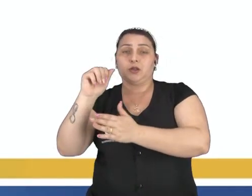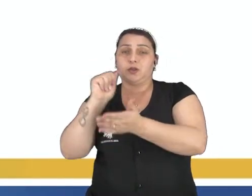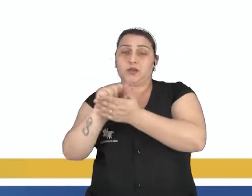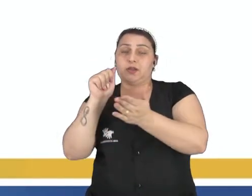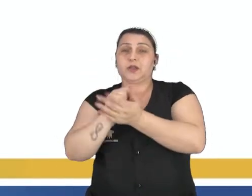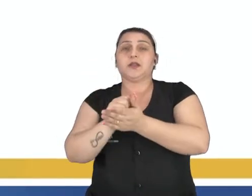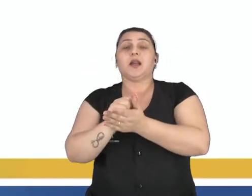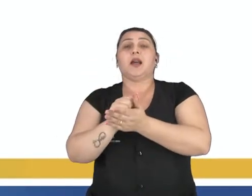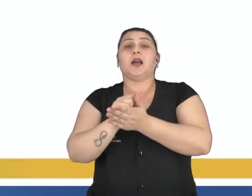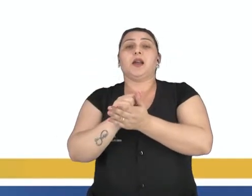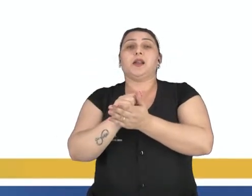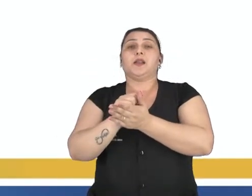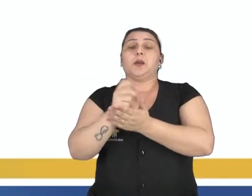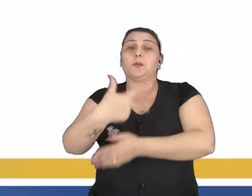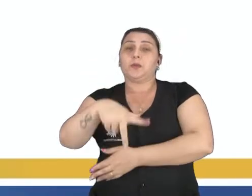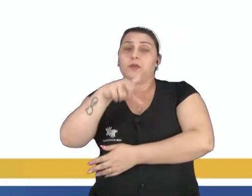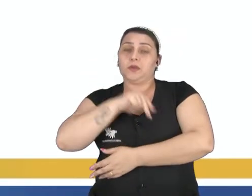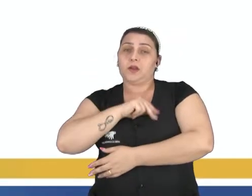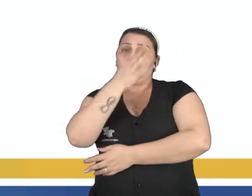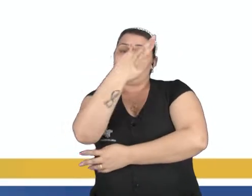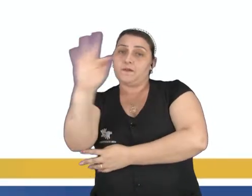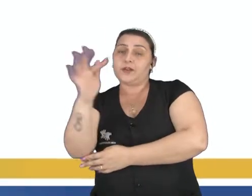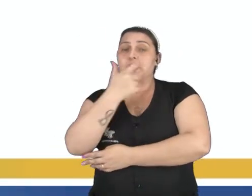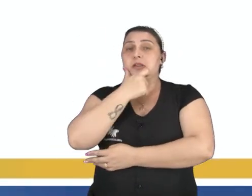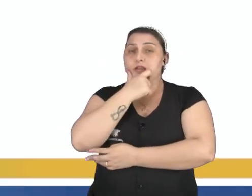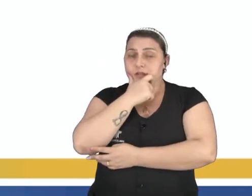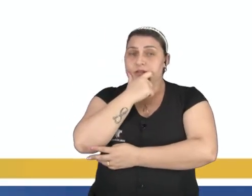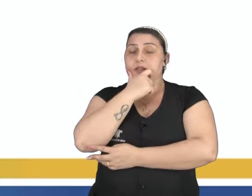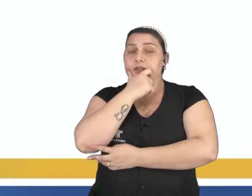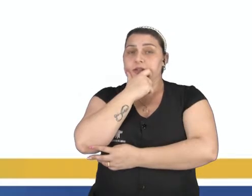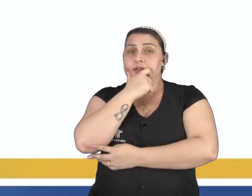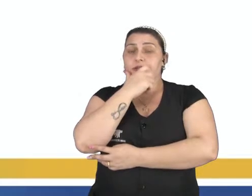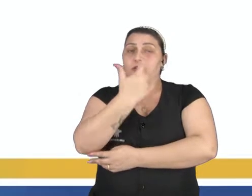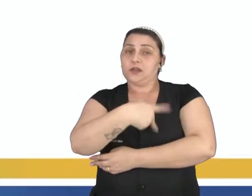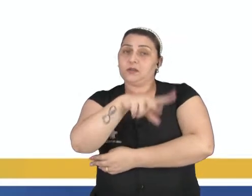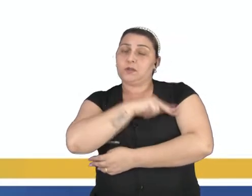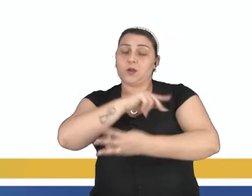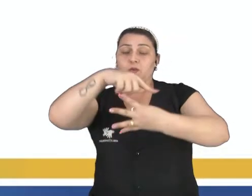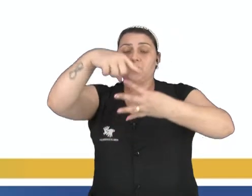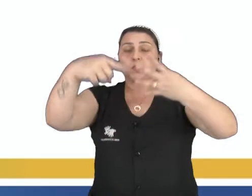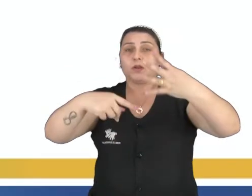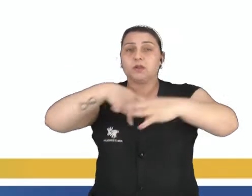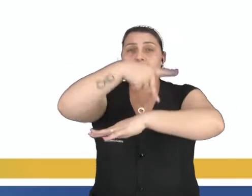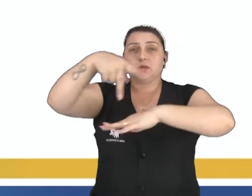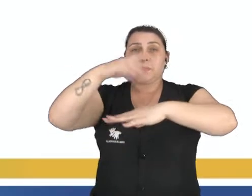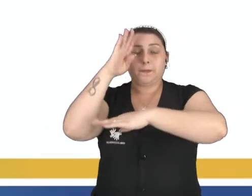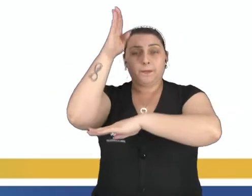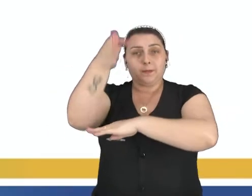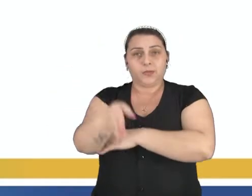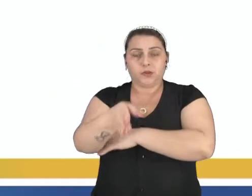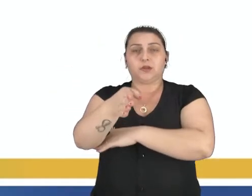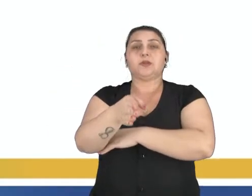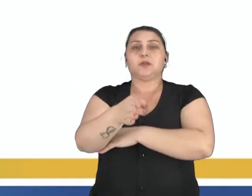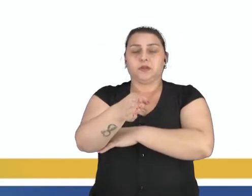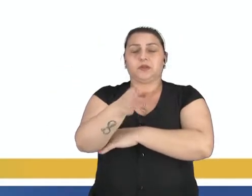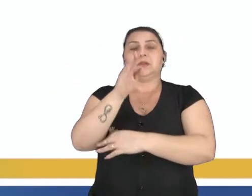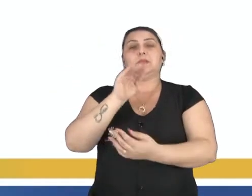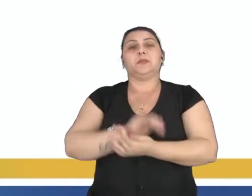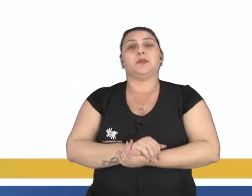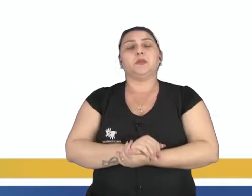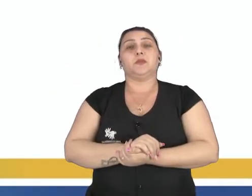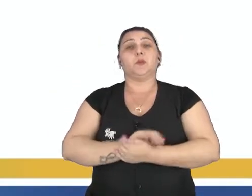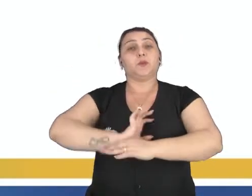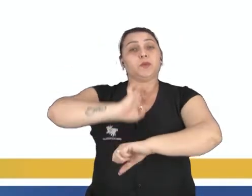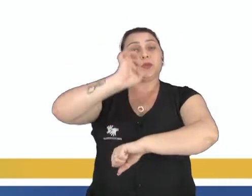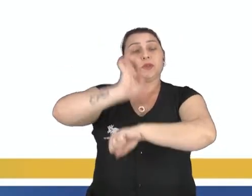na França, Inglaterra e Espanha. Esses 4 países foram os principais países a estabelecer